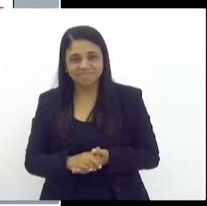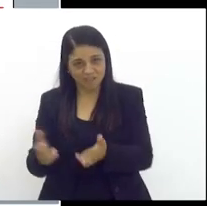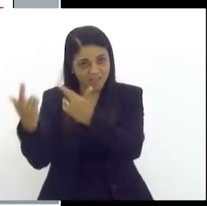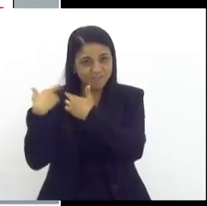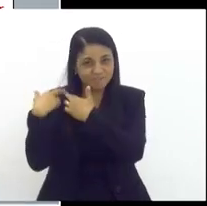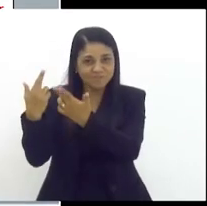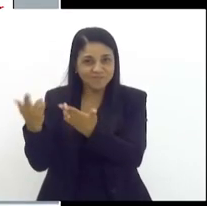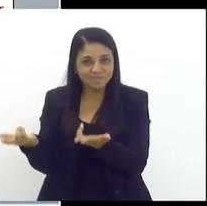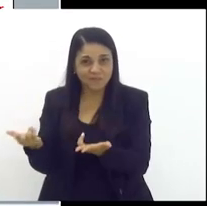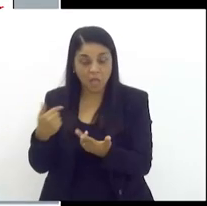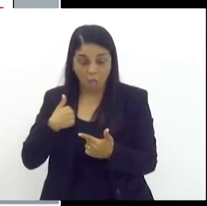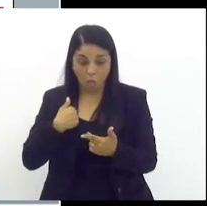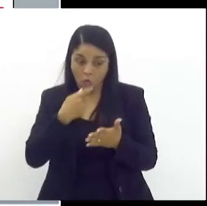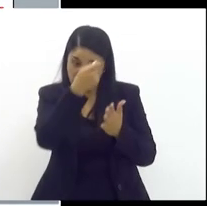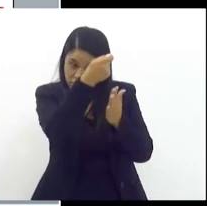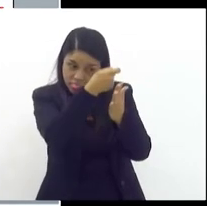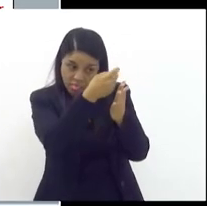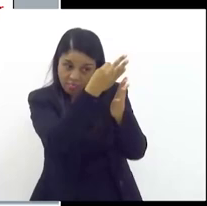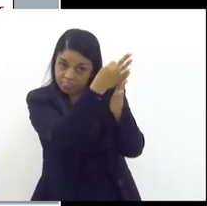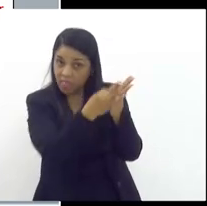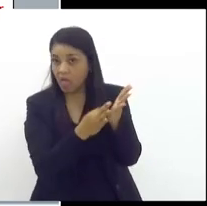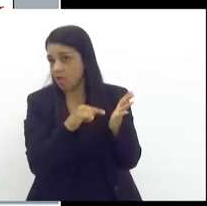do texto